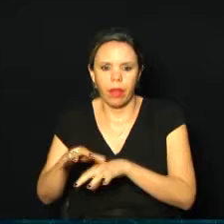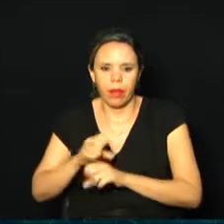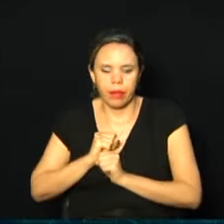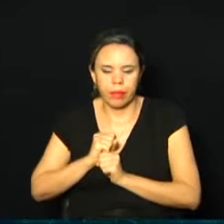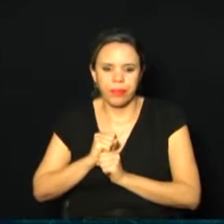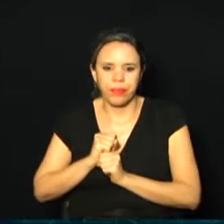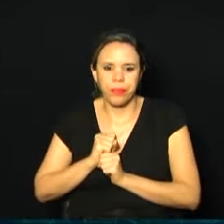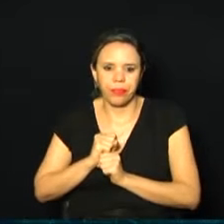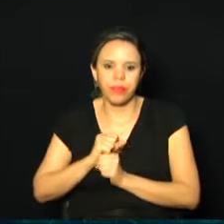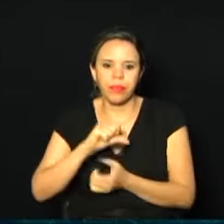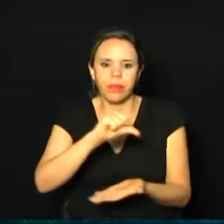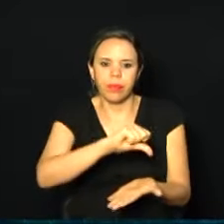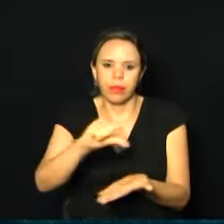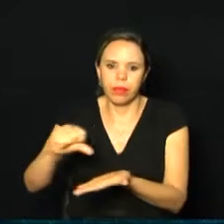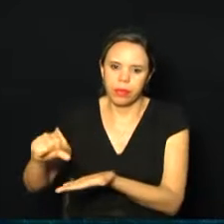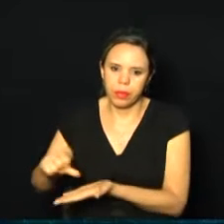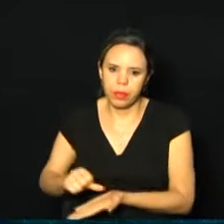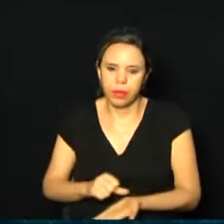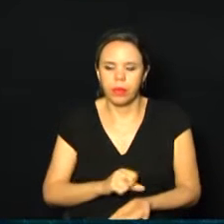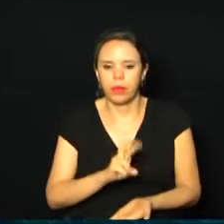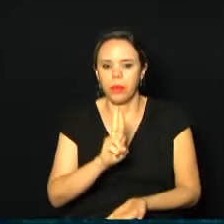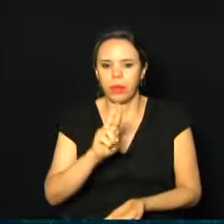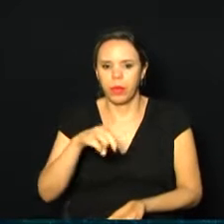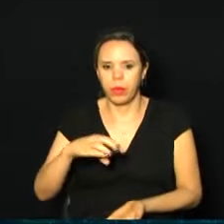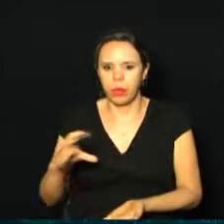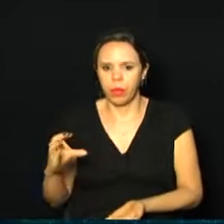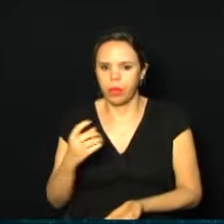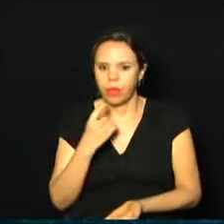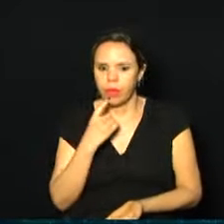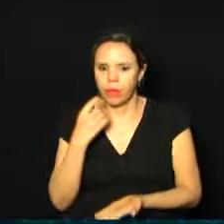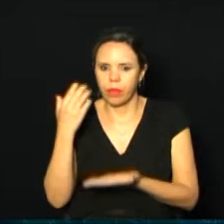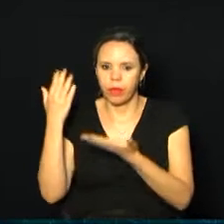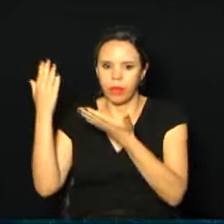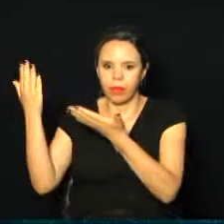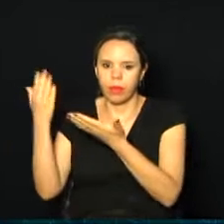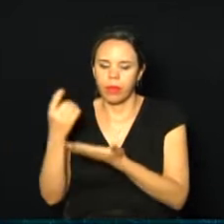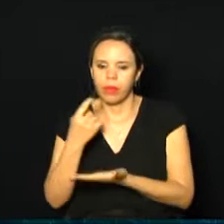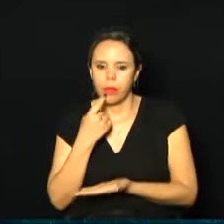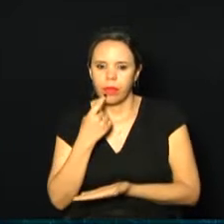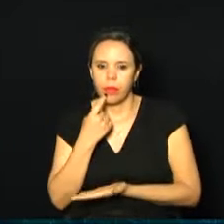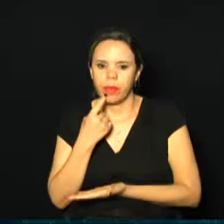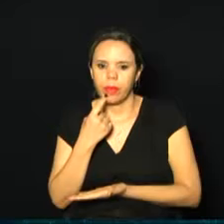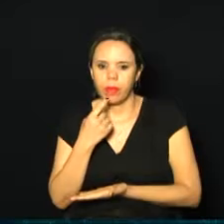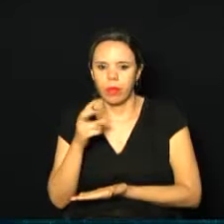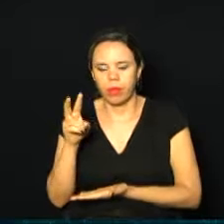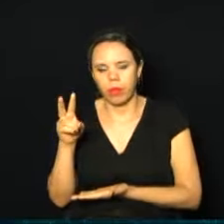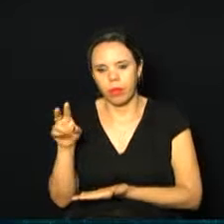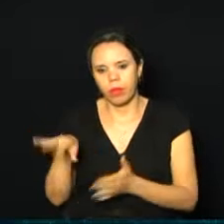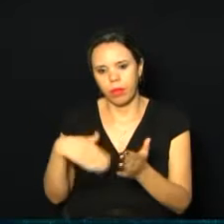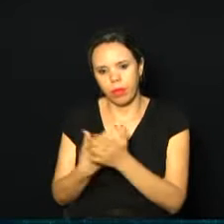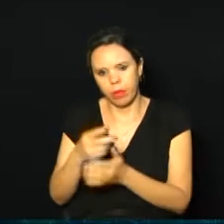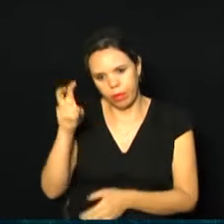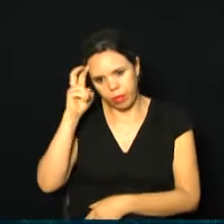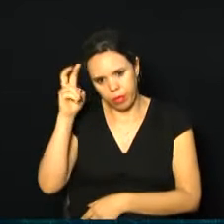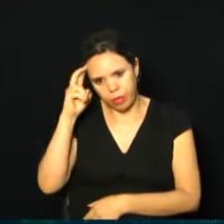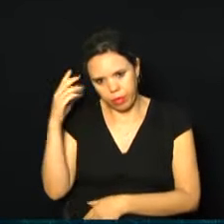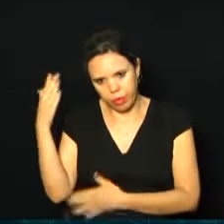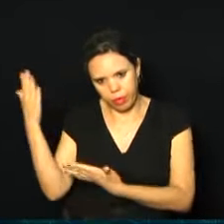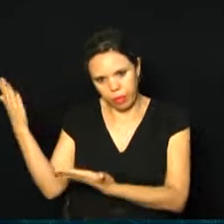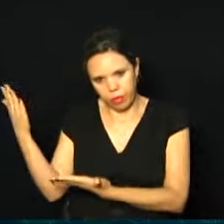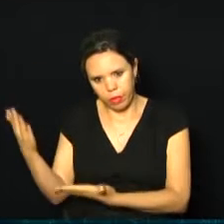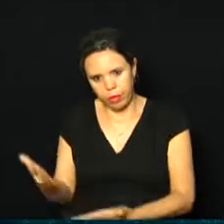391.393 casos confirmados nos 21 municípios da RMC, e Campinas, até esta quinta-feira,